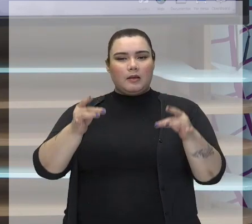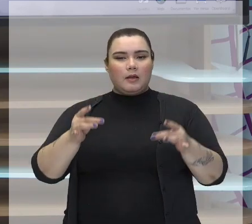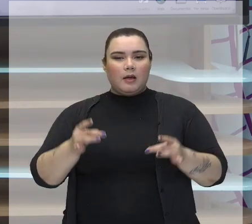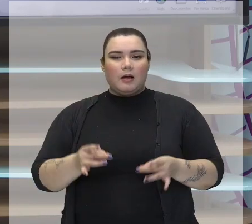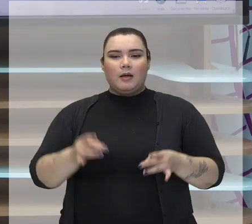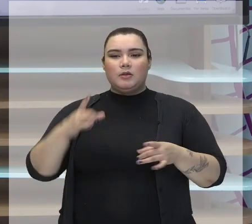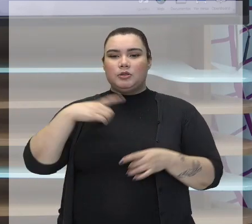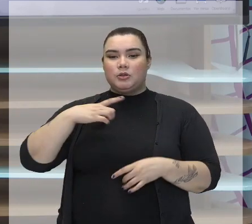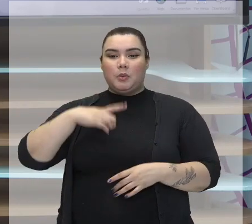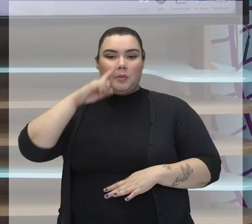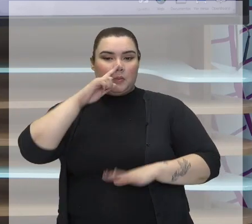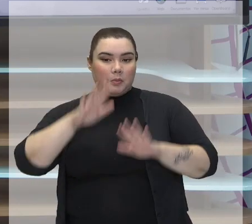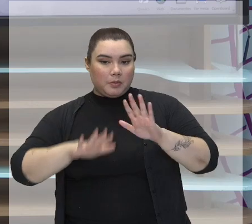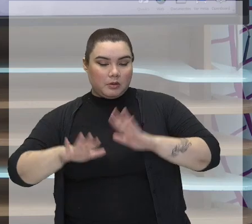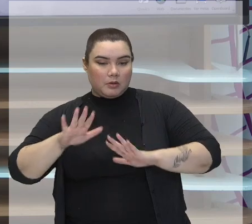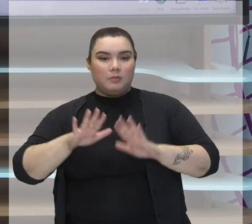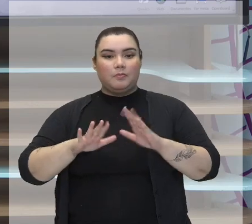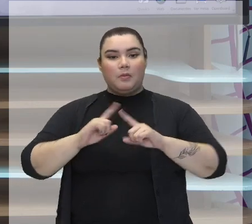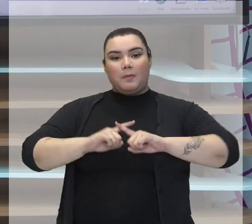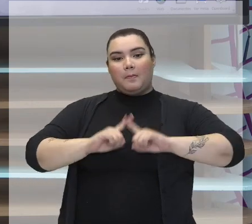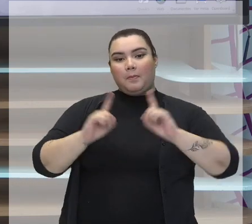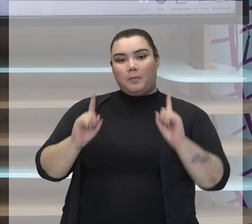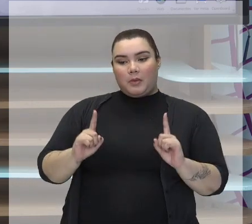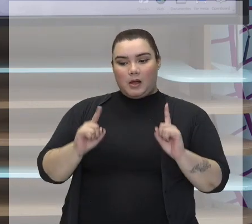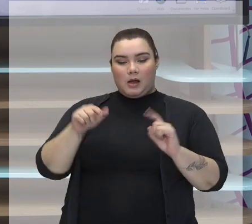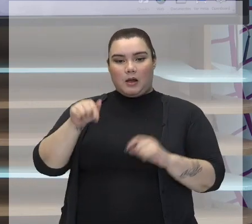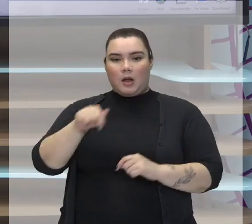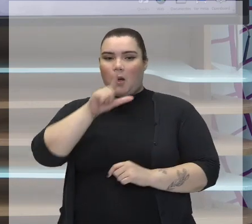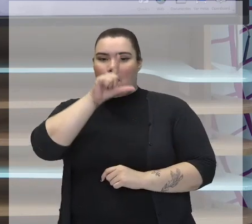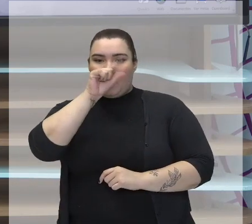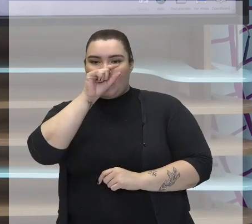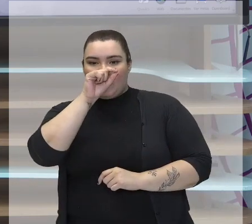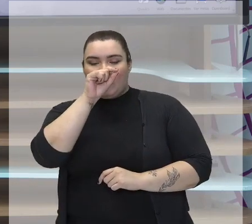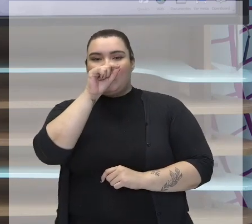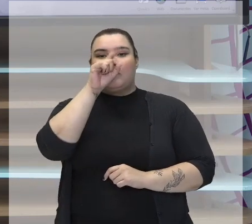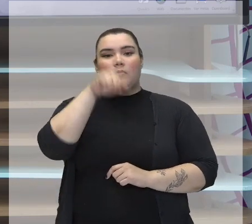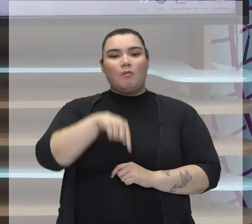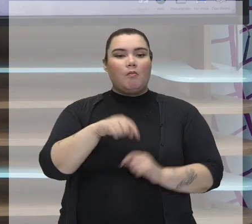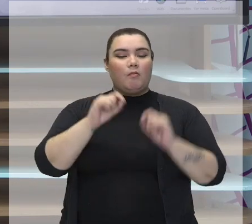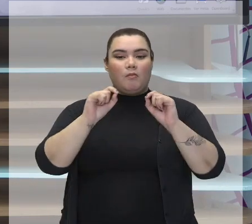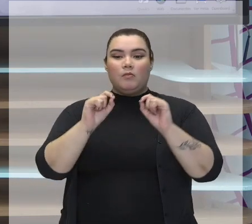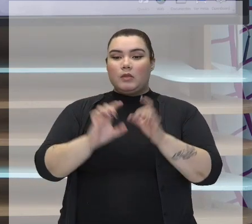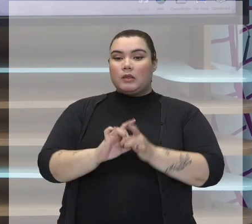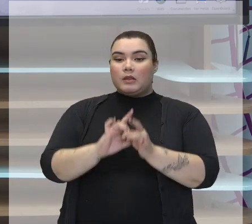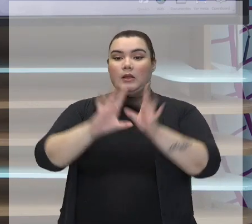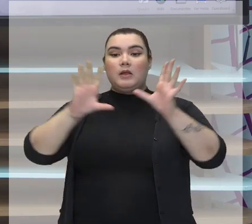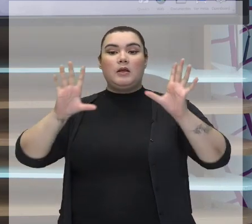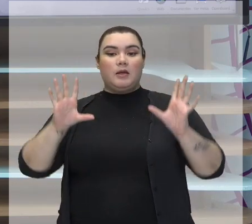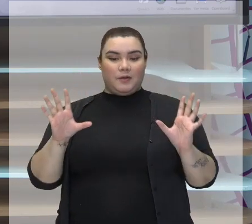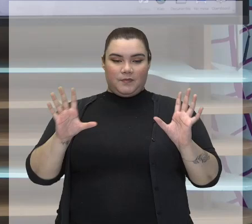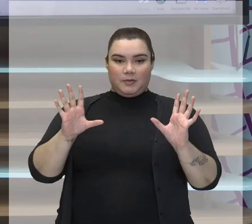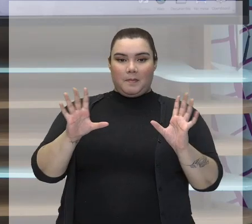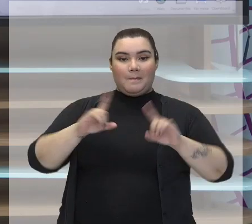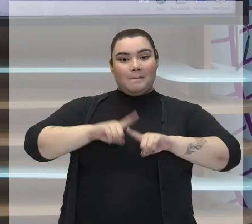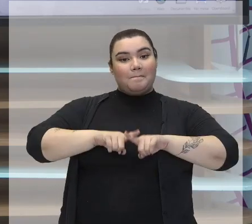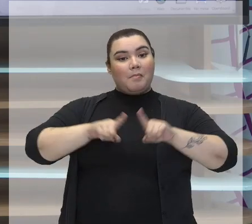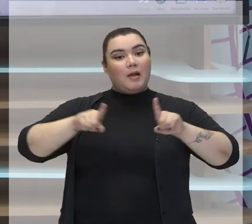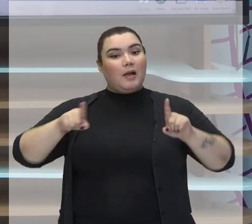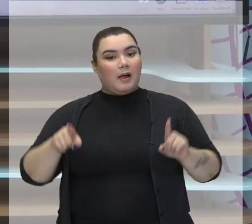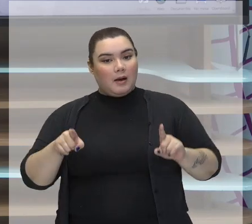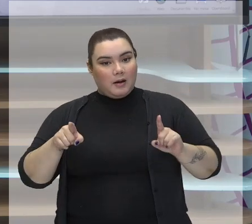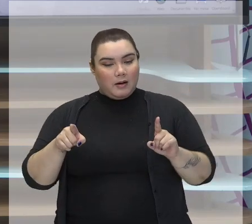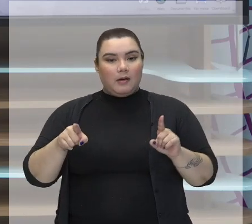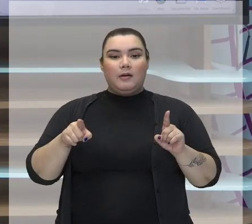esse passarinho, ele nasce para ser livre. Contudo, alguém